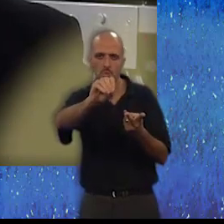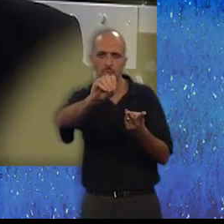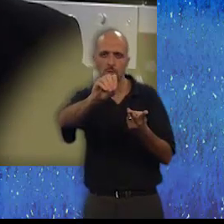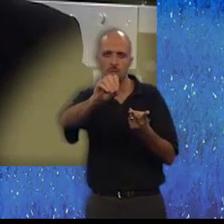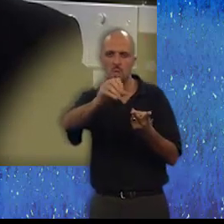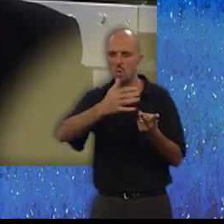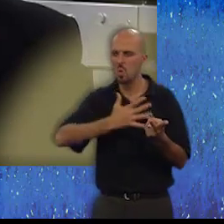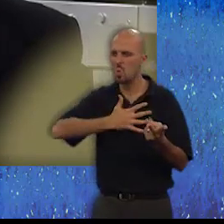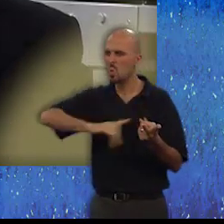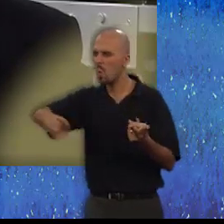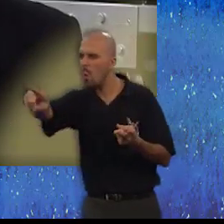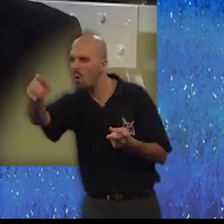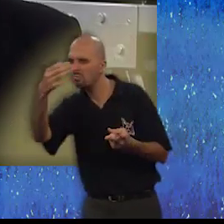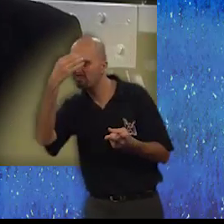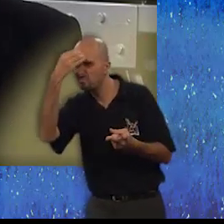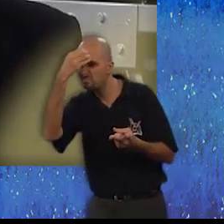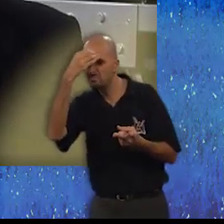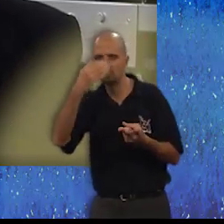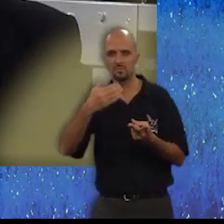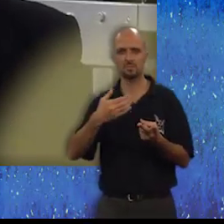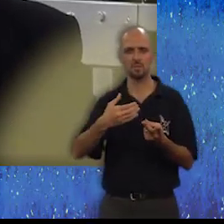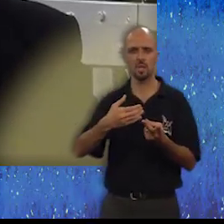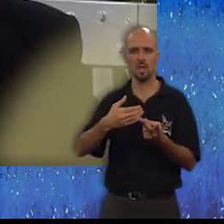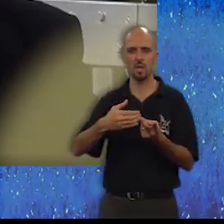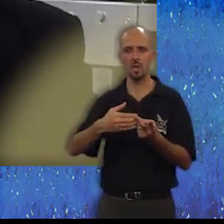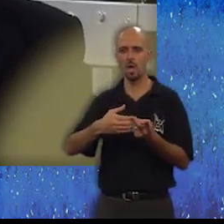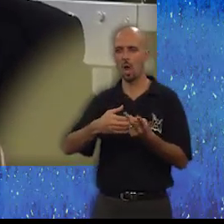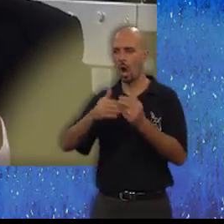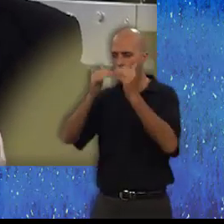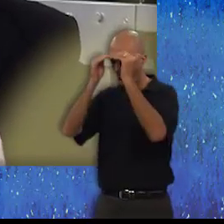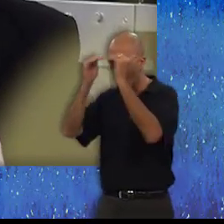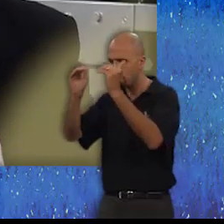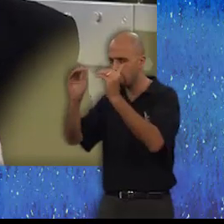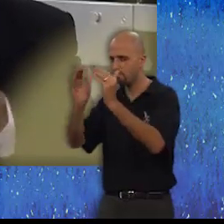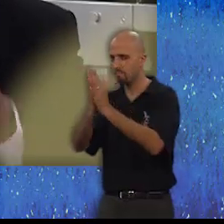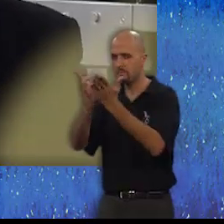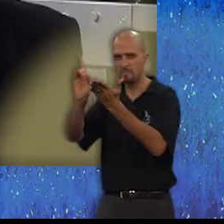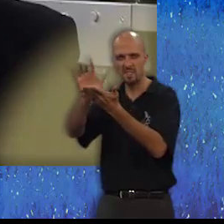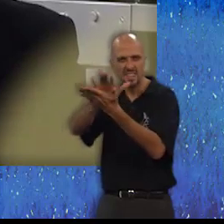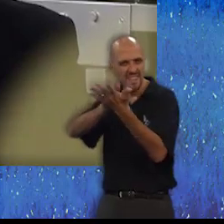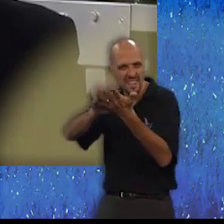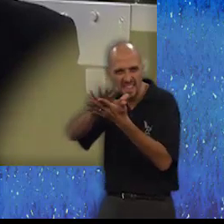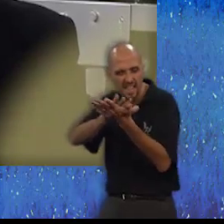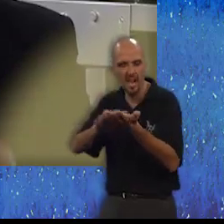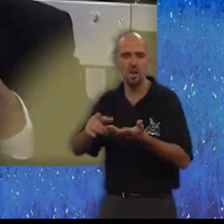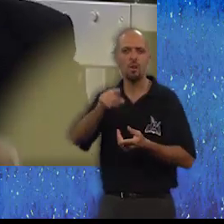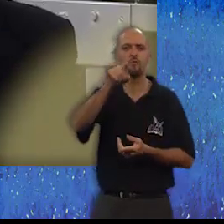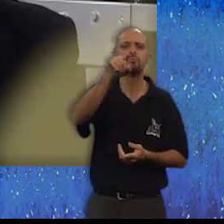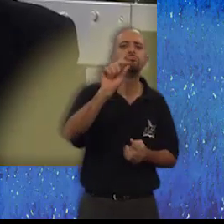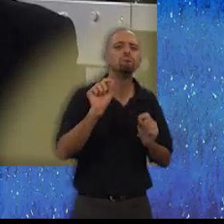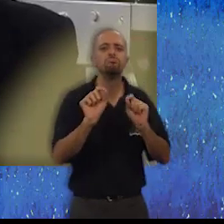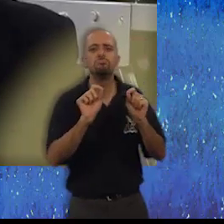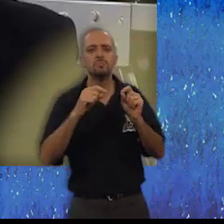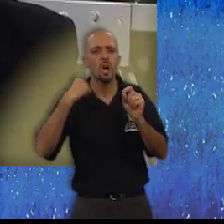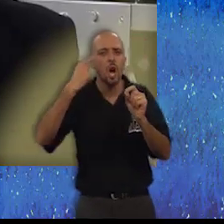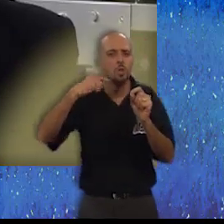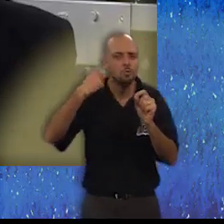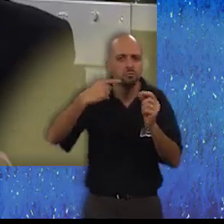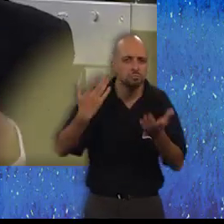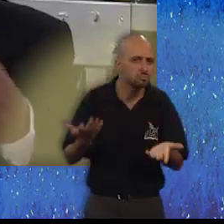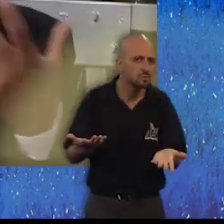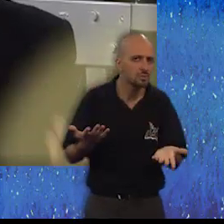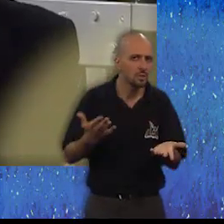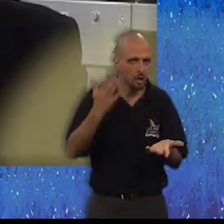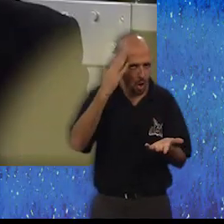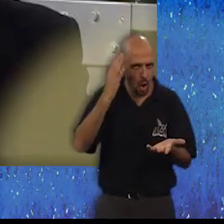persegue os cristãos, que persegue os princípios da Bíblia? Você é um doutor? É um advogado?